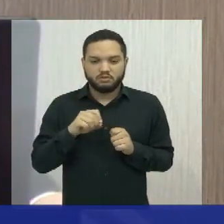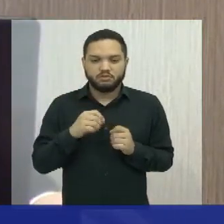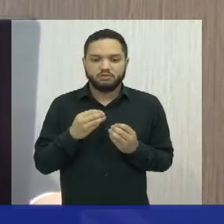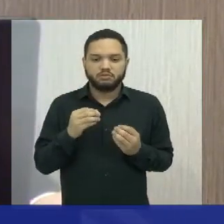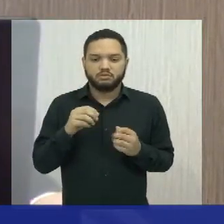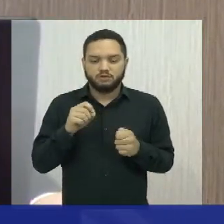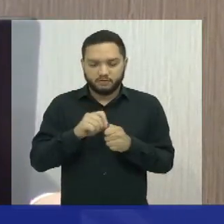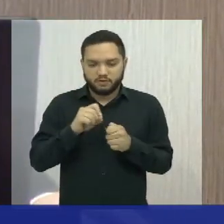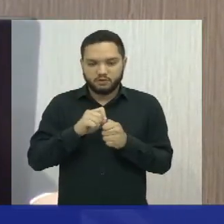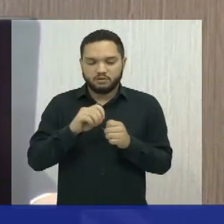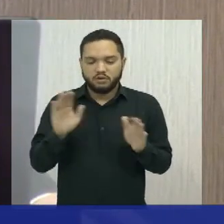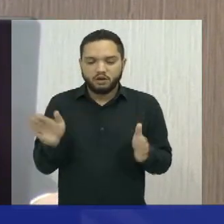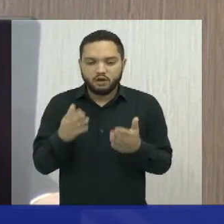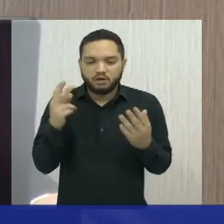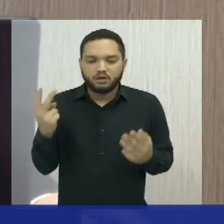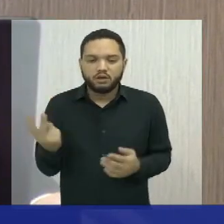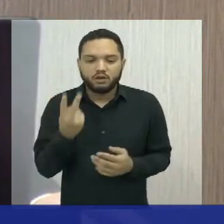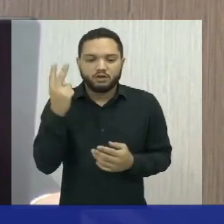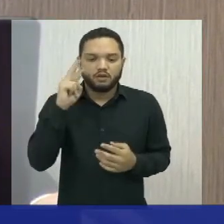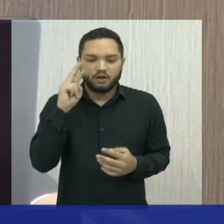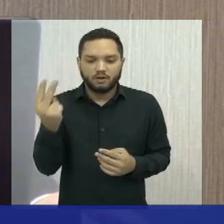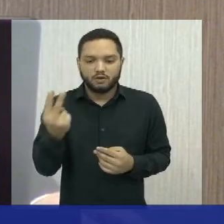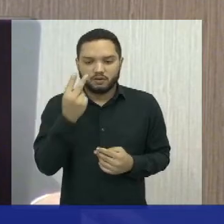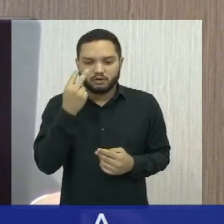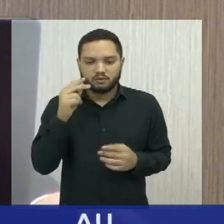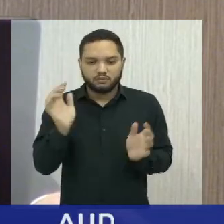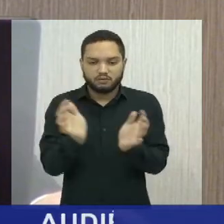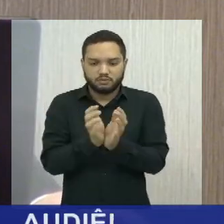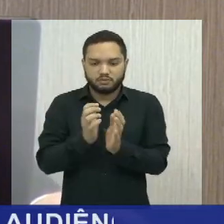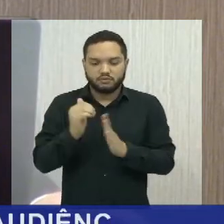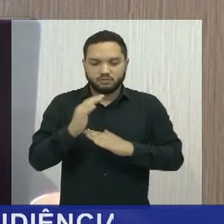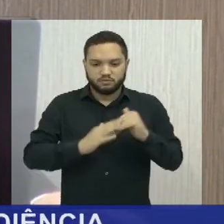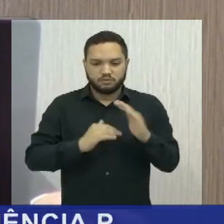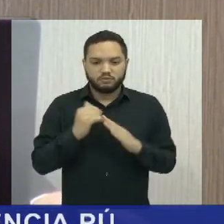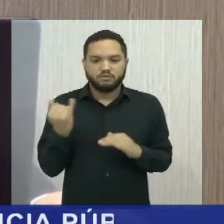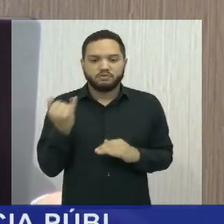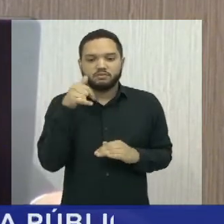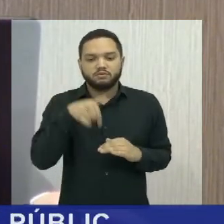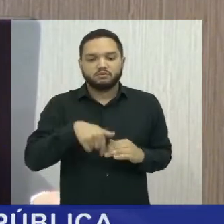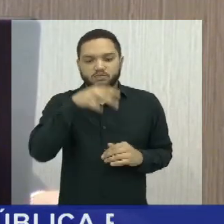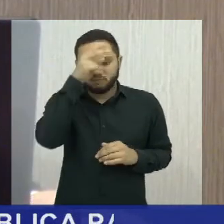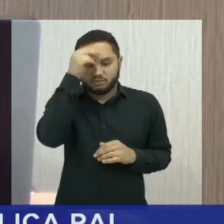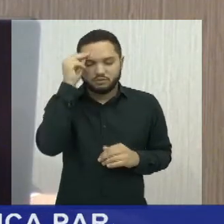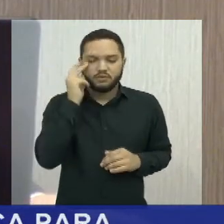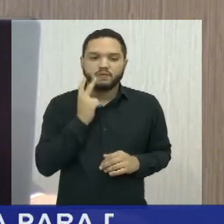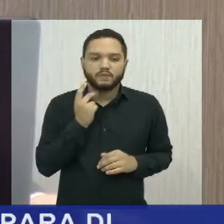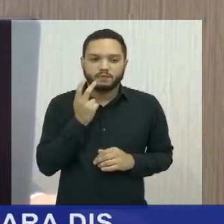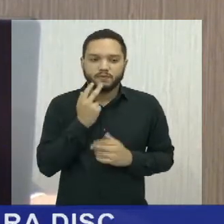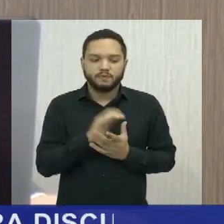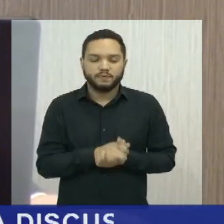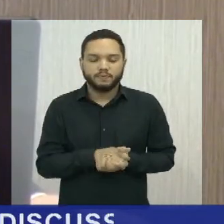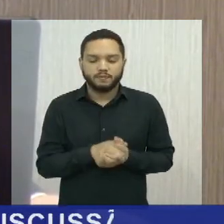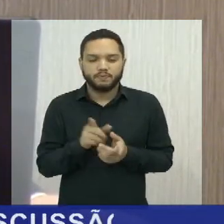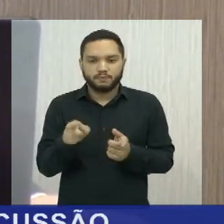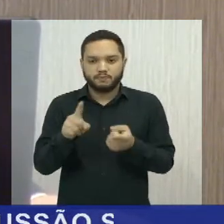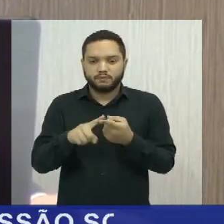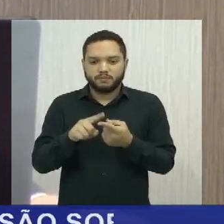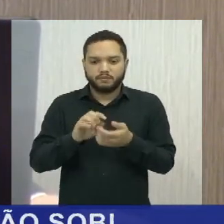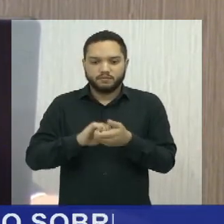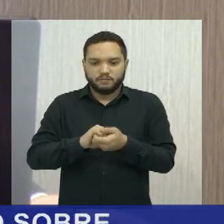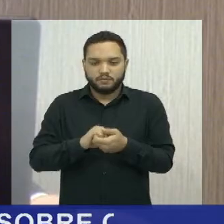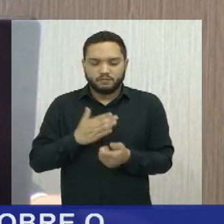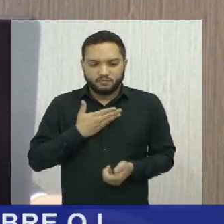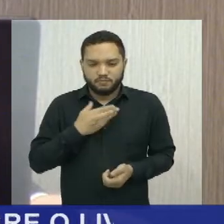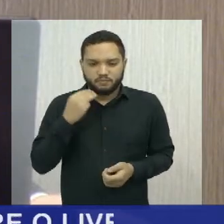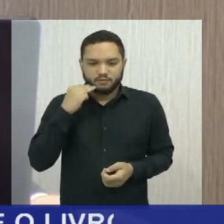devido reconhecimento à categoria que tem grande importância para o nosso município. Saúdo também, vereador, meu amigo, Michel